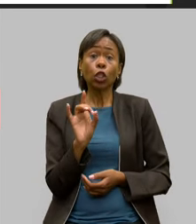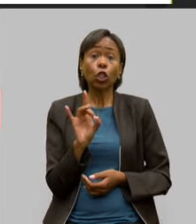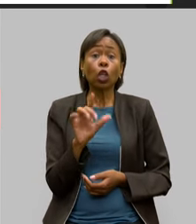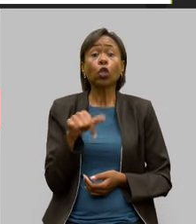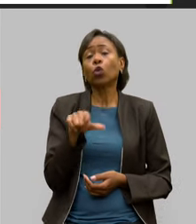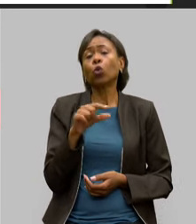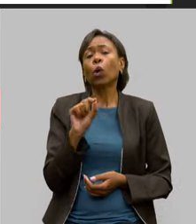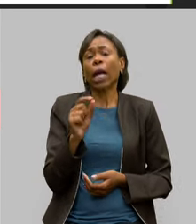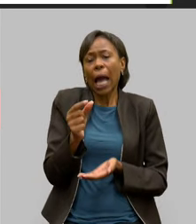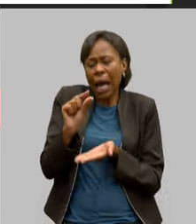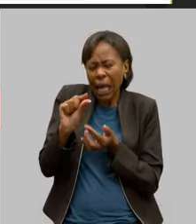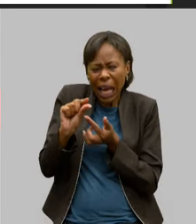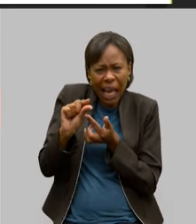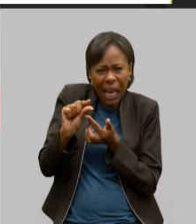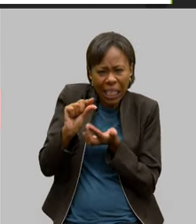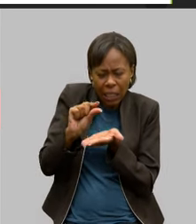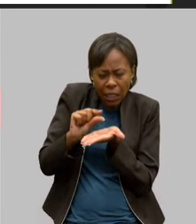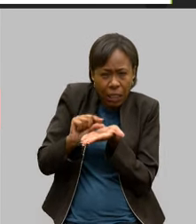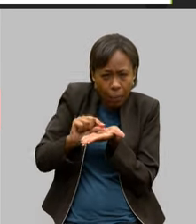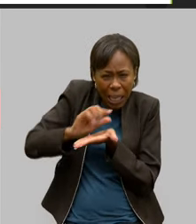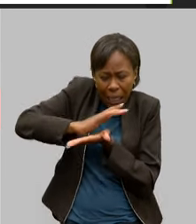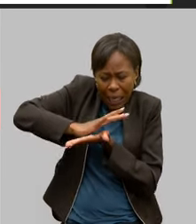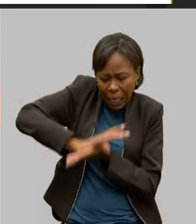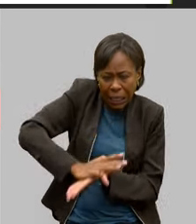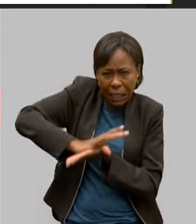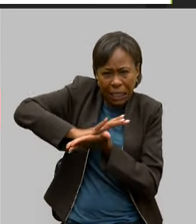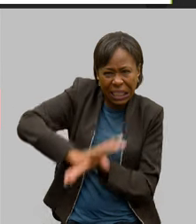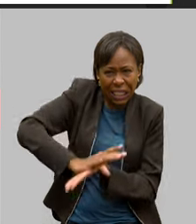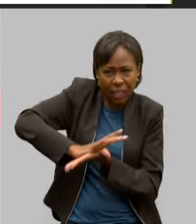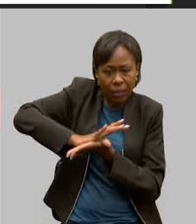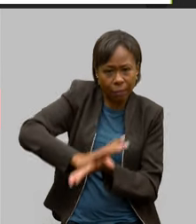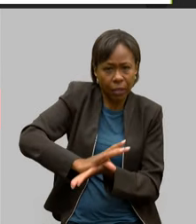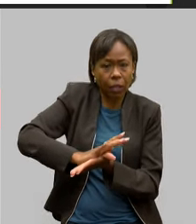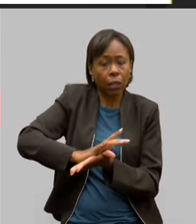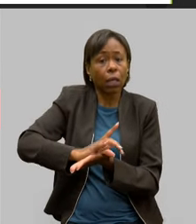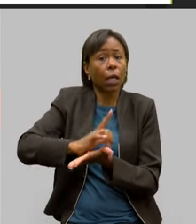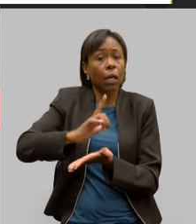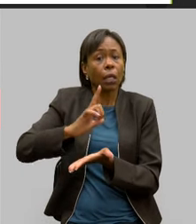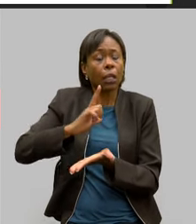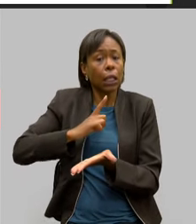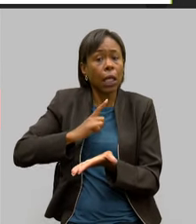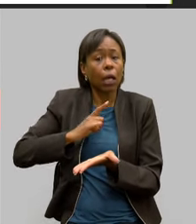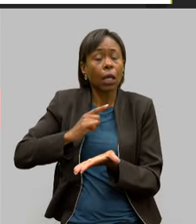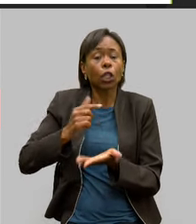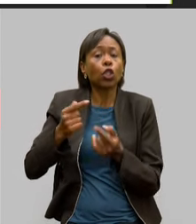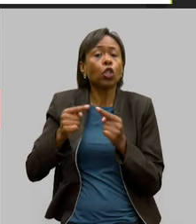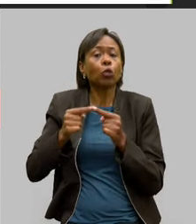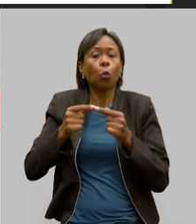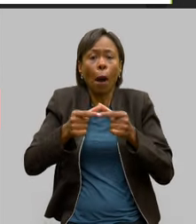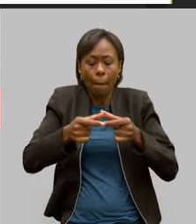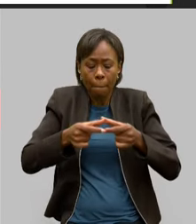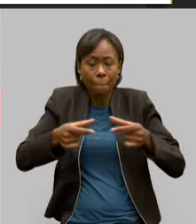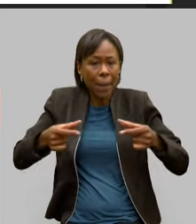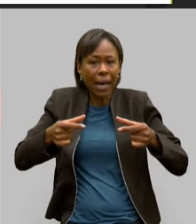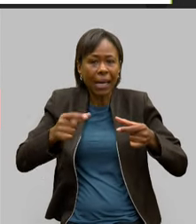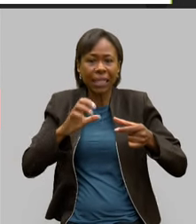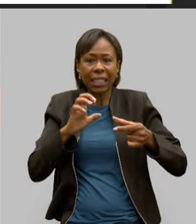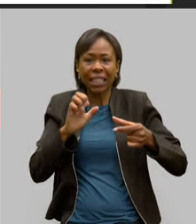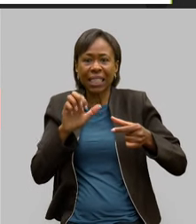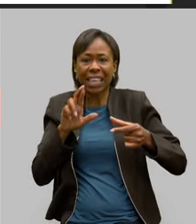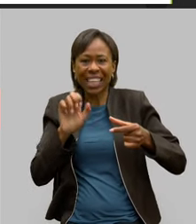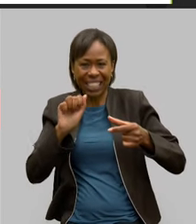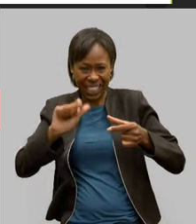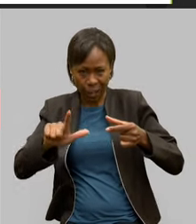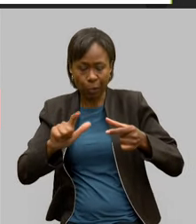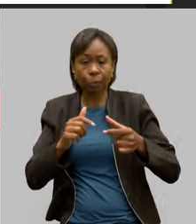semente de cannabis Você tem uma barra de de cereais na mão e em agosto eu fui falar